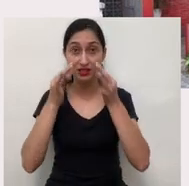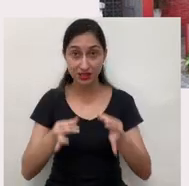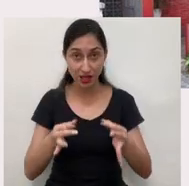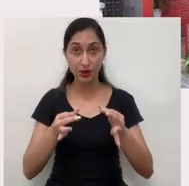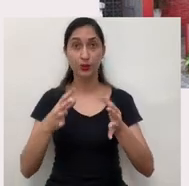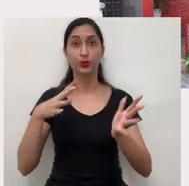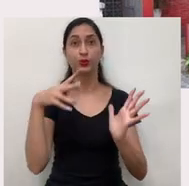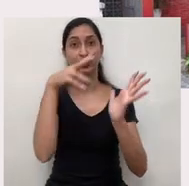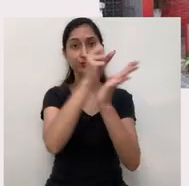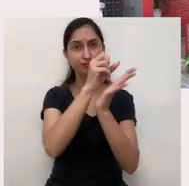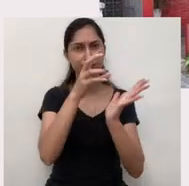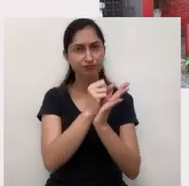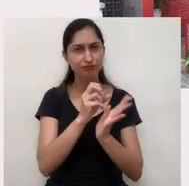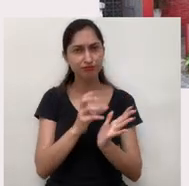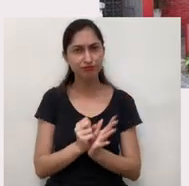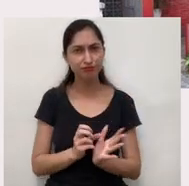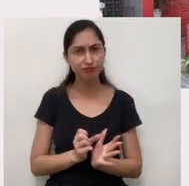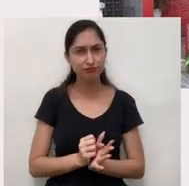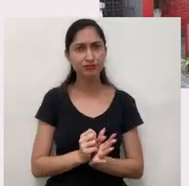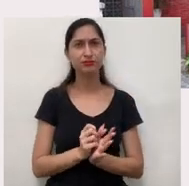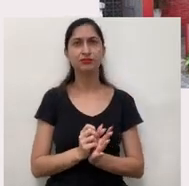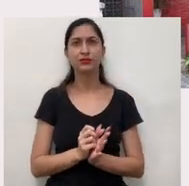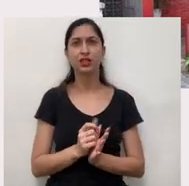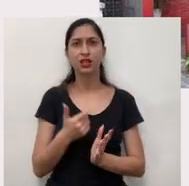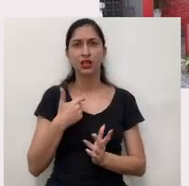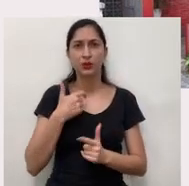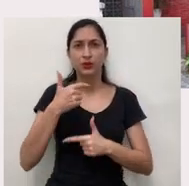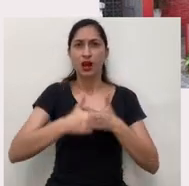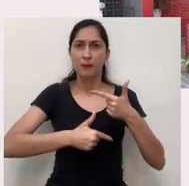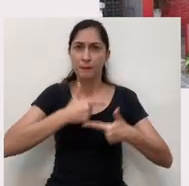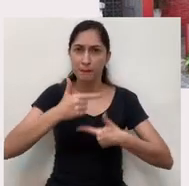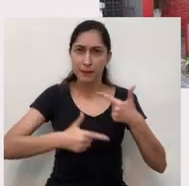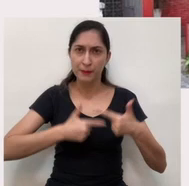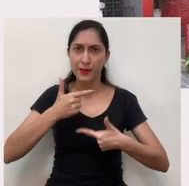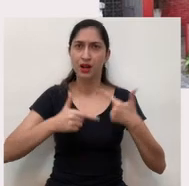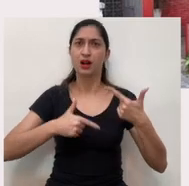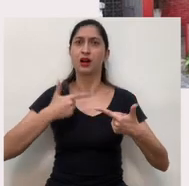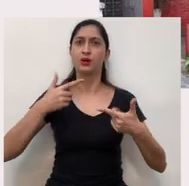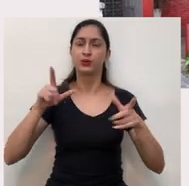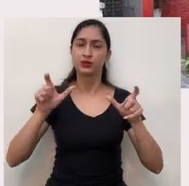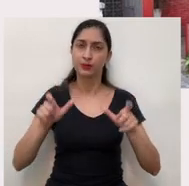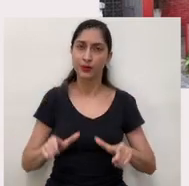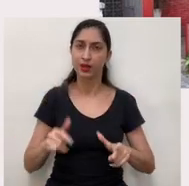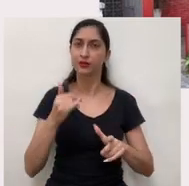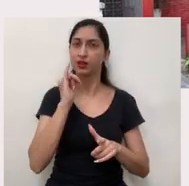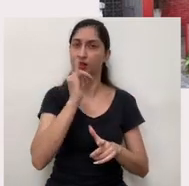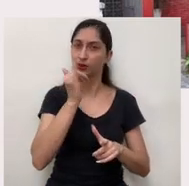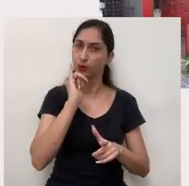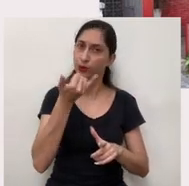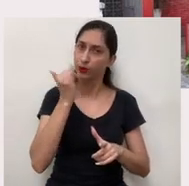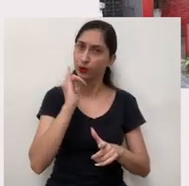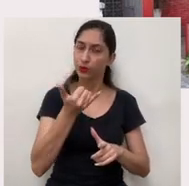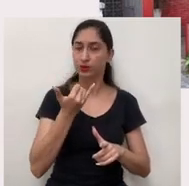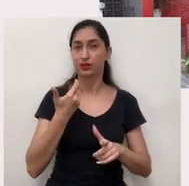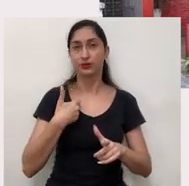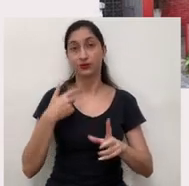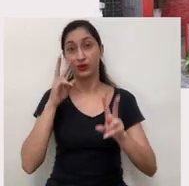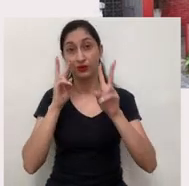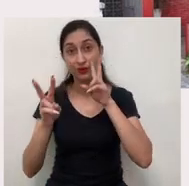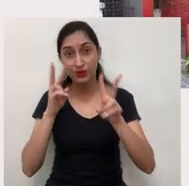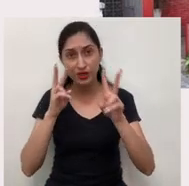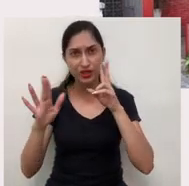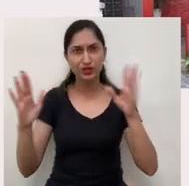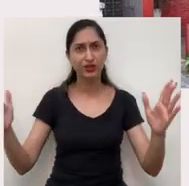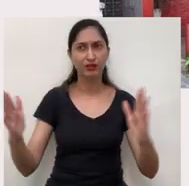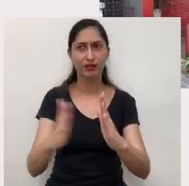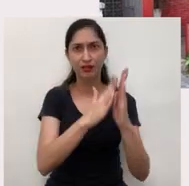inventário, né, onde eu exerço, né, esse lugar de narradora, conformando, a partir das casas patchwork, uma